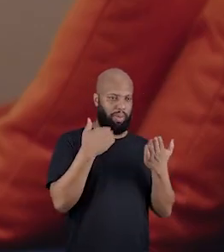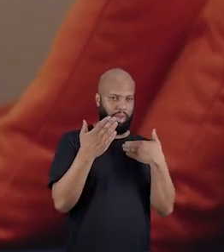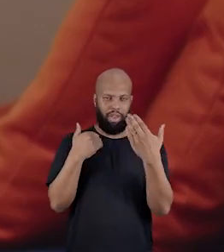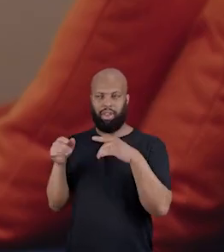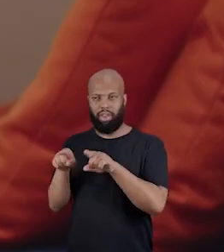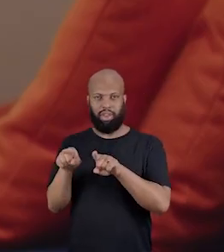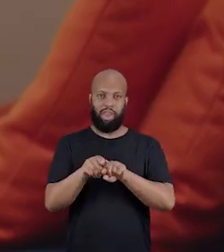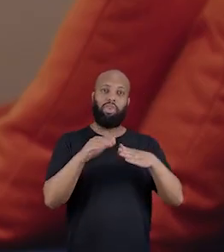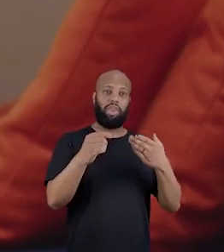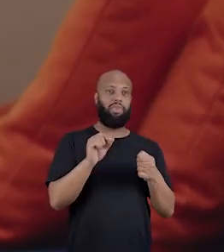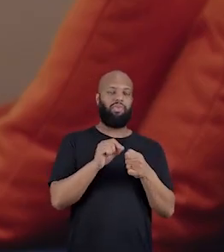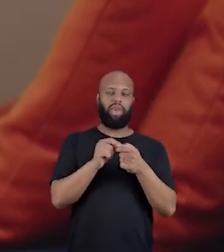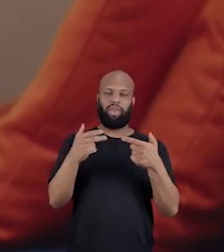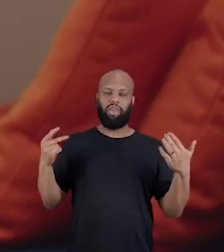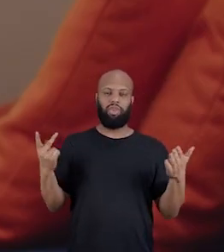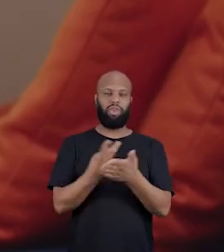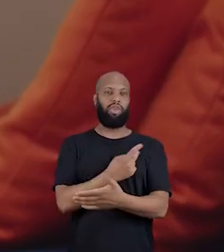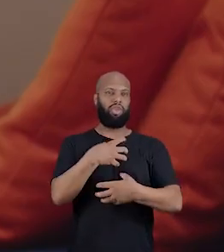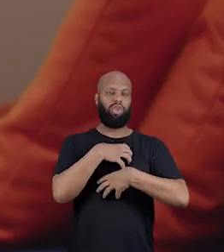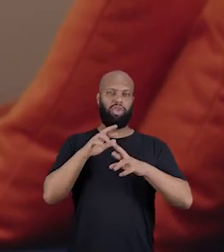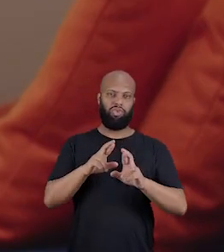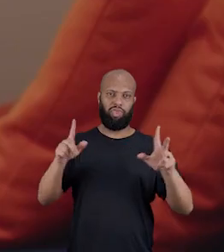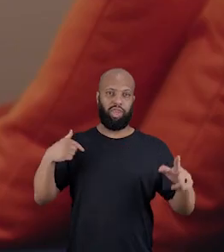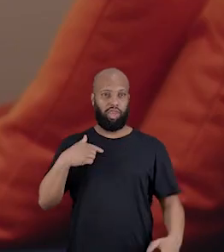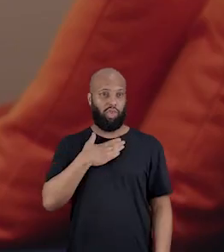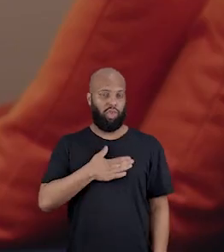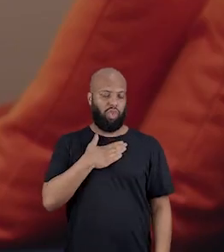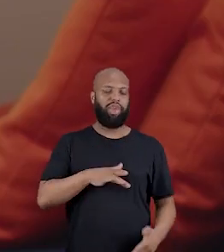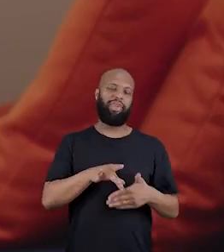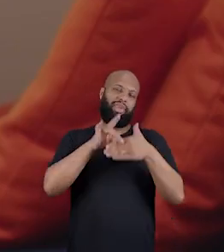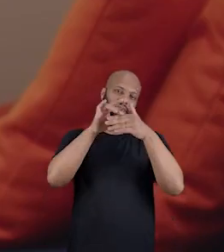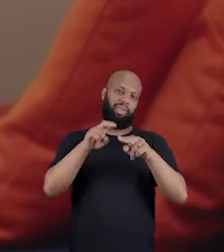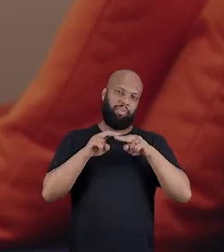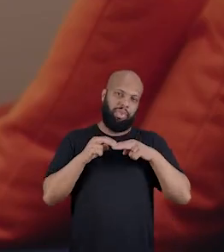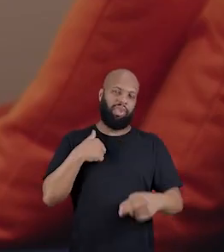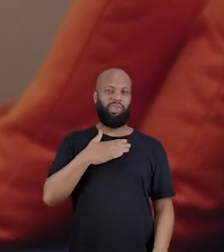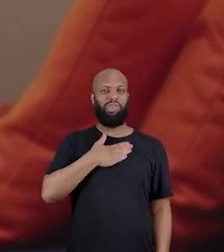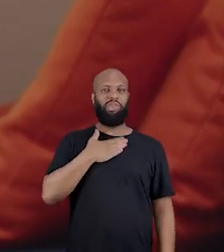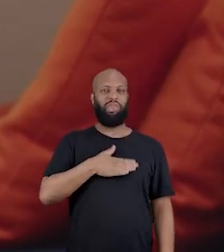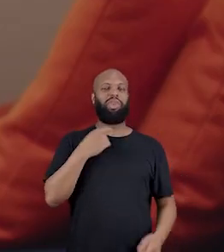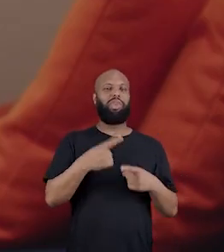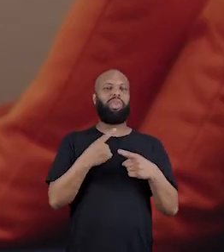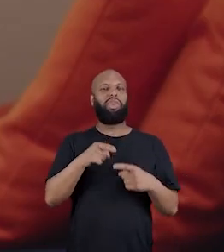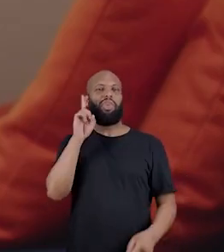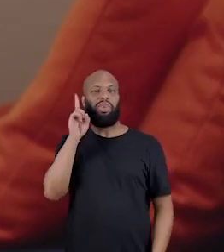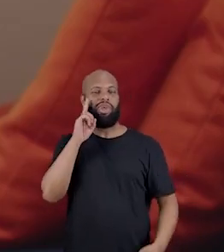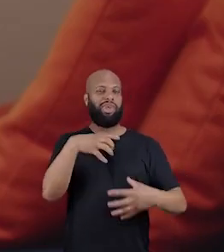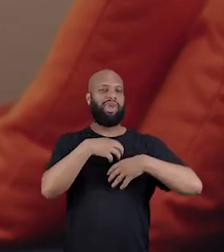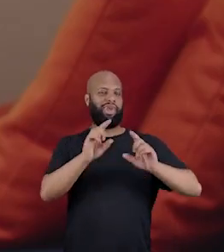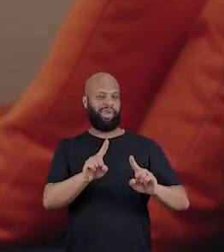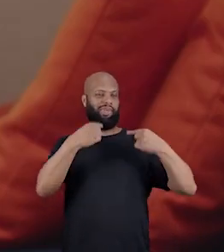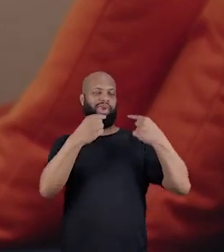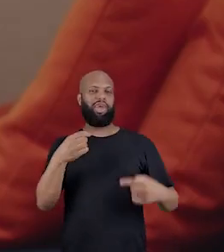combina, dialoga e faz acontecer de um jeito diferente. Então, eu gosto de ser líder por causa disso. Eu gosto de ser versátil. Todo dia eu tô me